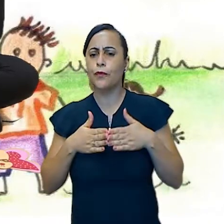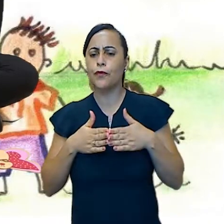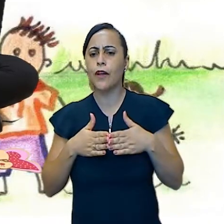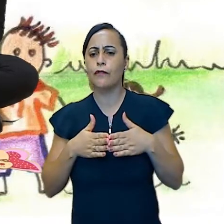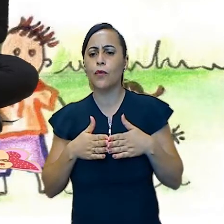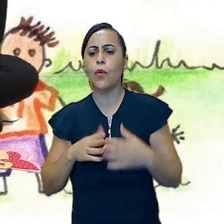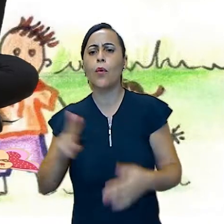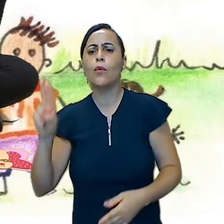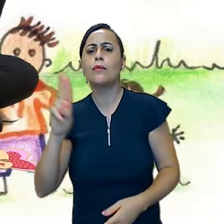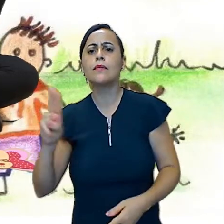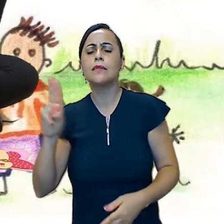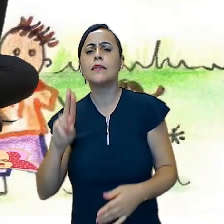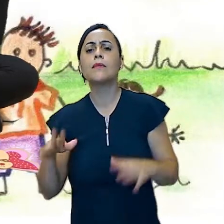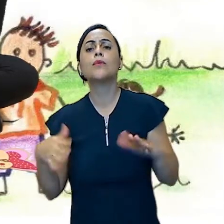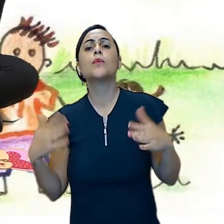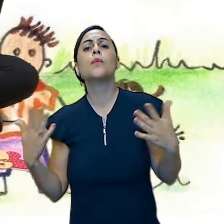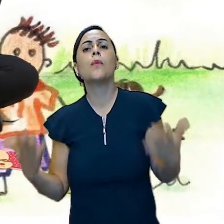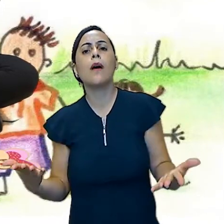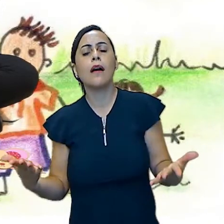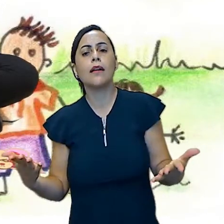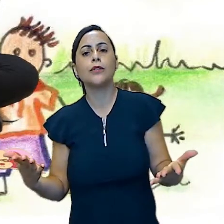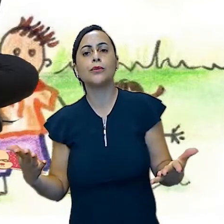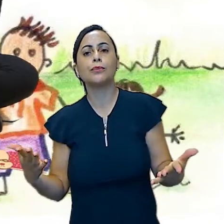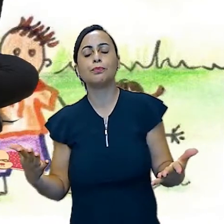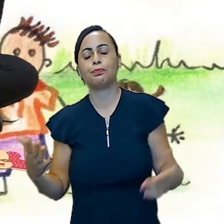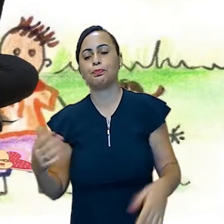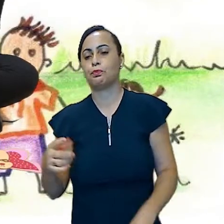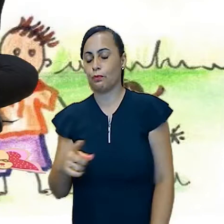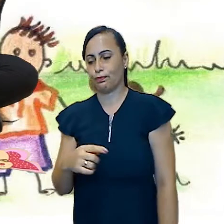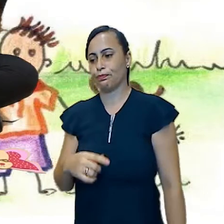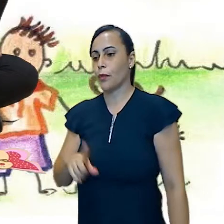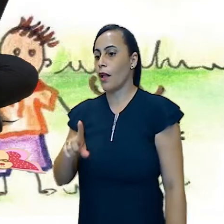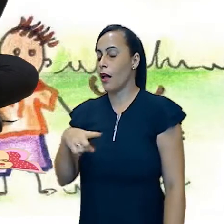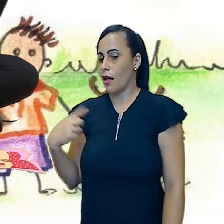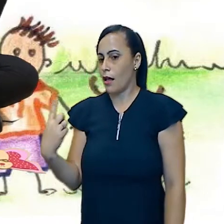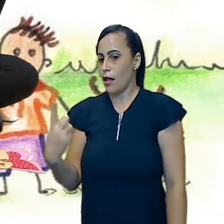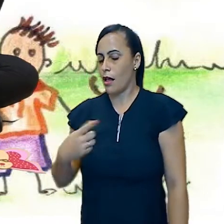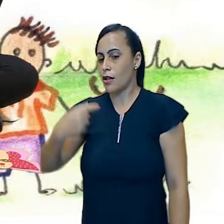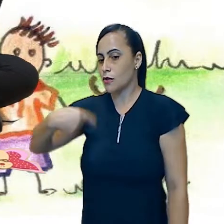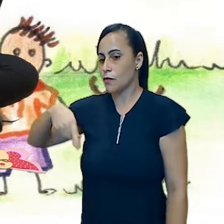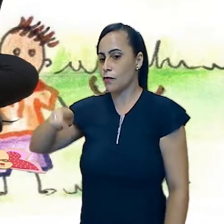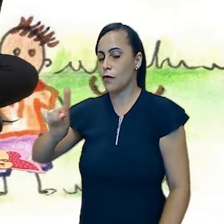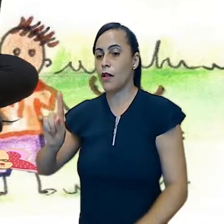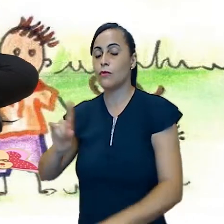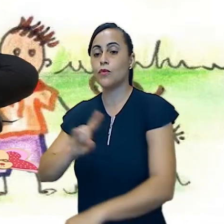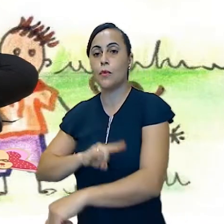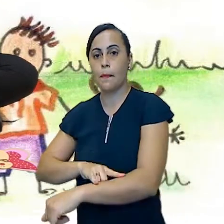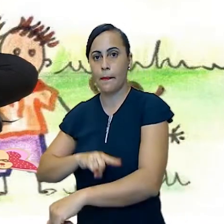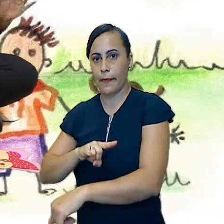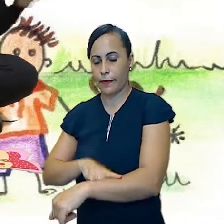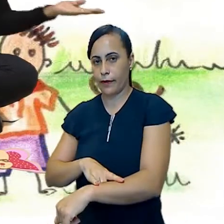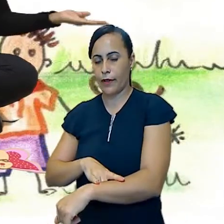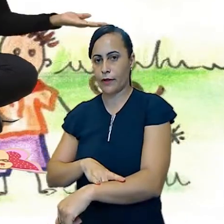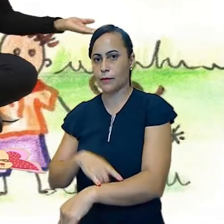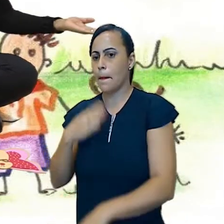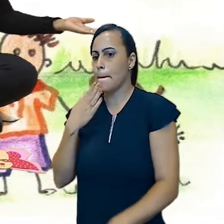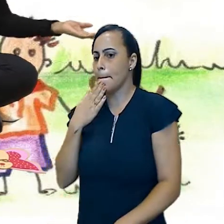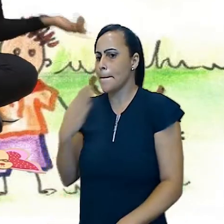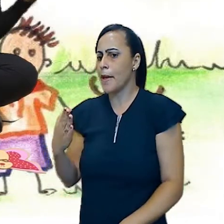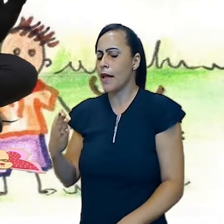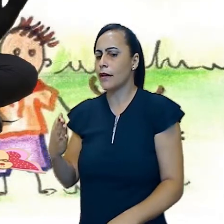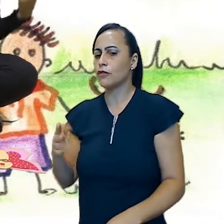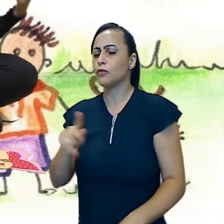Sei. Quando nós vamos ao banheiro, nós devemos pedir à professora: professora, por